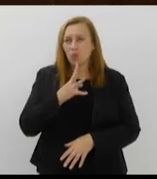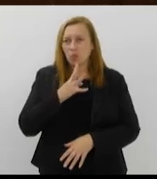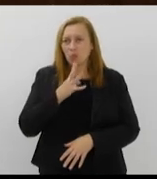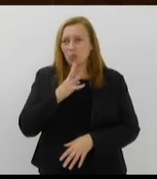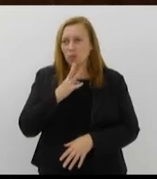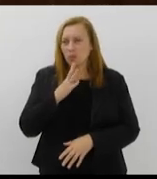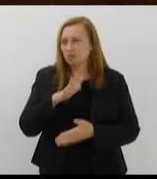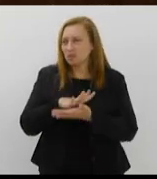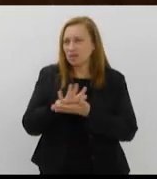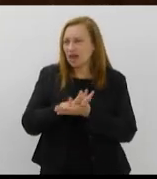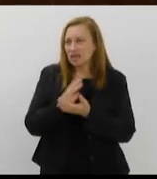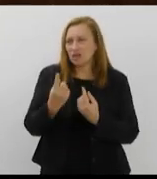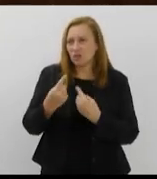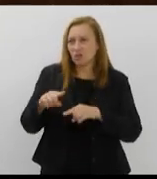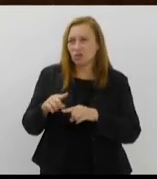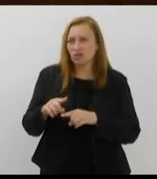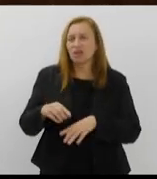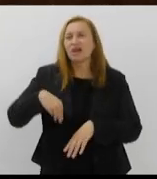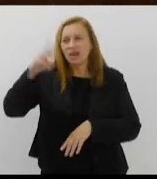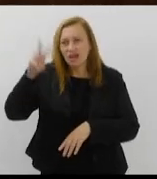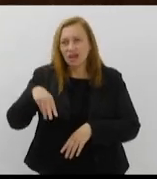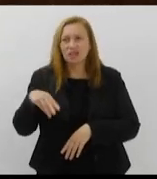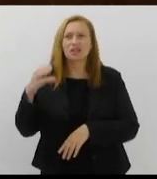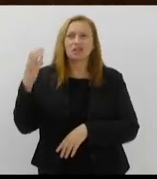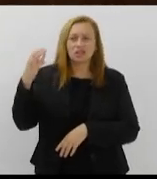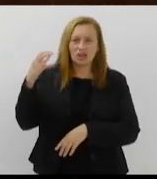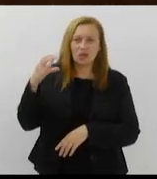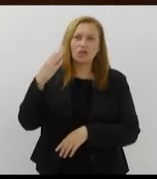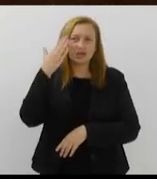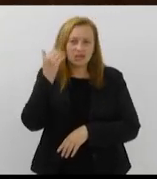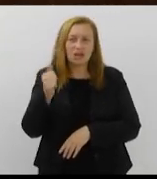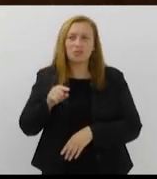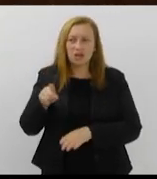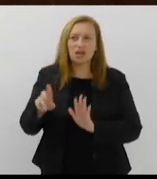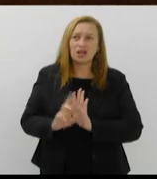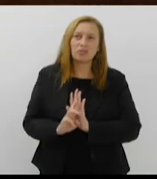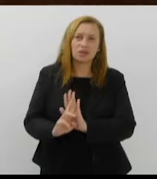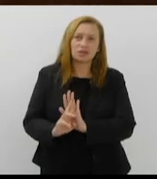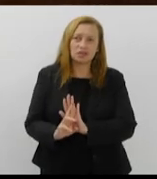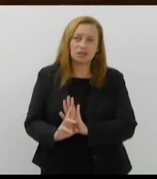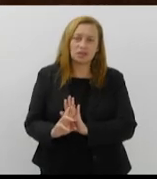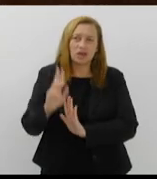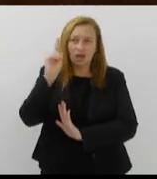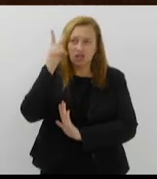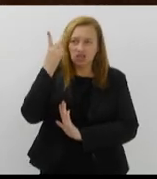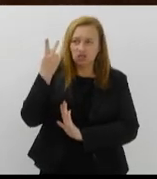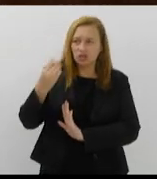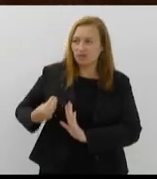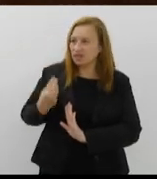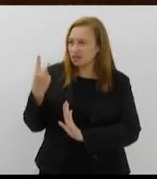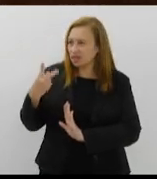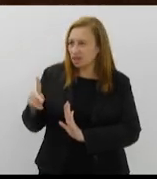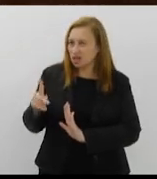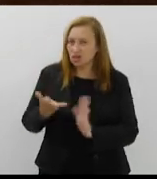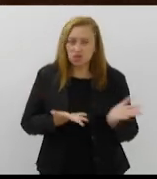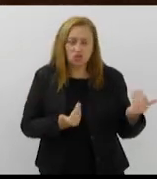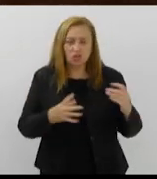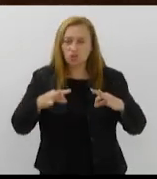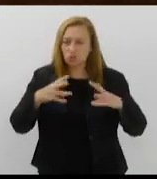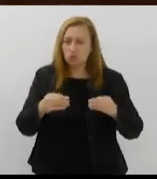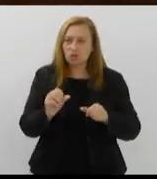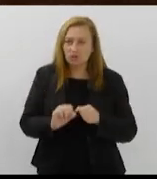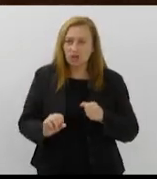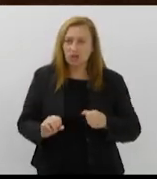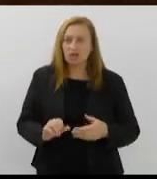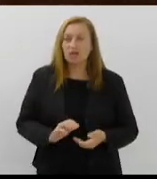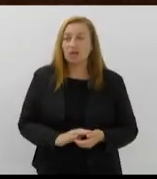de bem, né? Quem é de Niterói conhece a figura, sabe tudo o que ele representa, o histórico que tem da juventude, tudo que fez. Lá